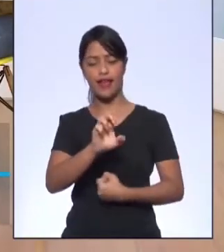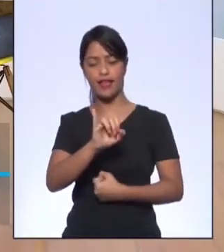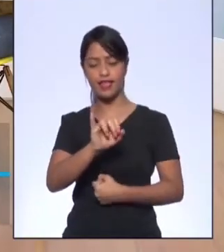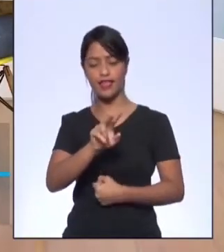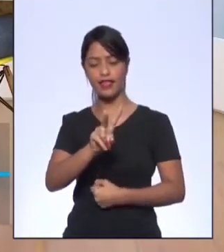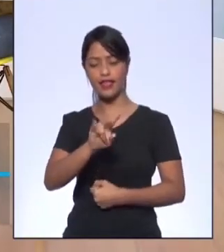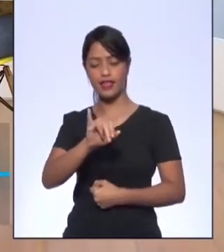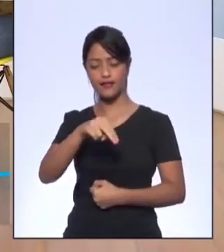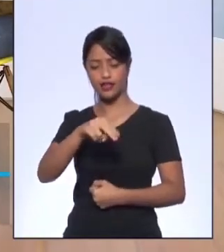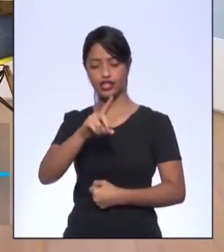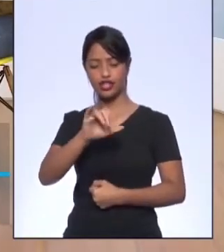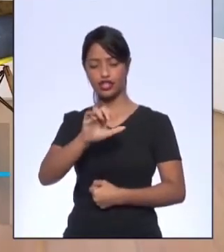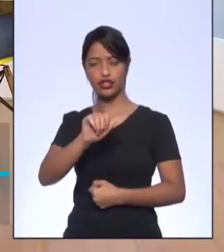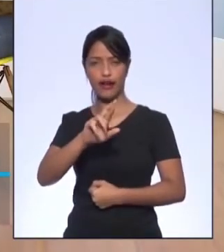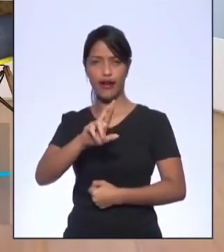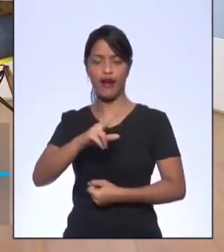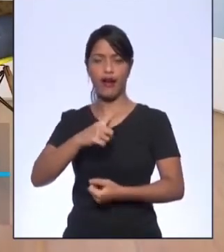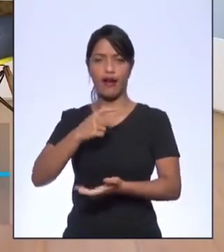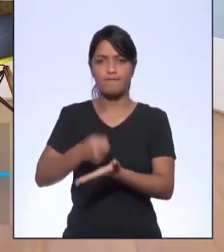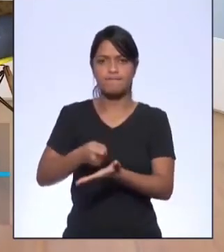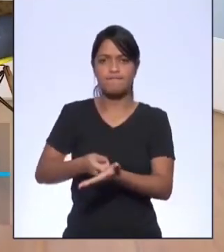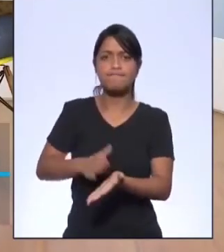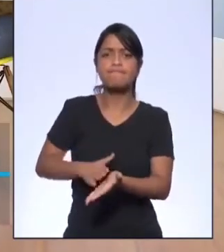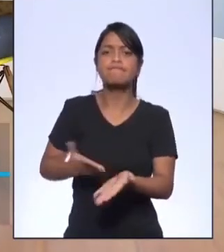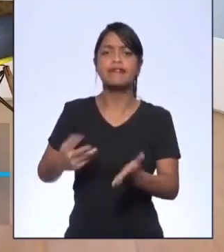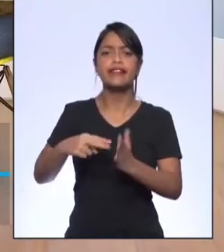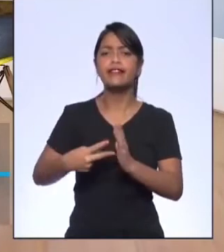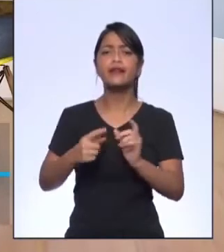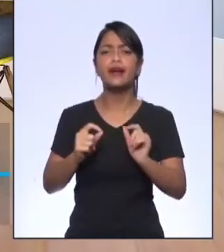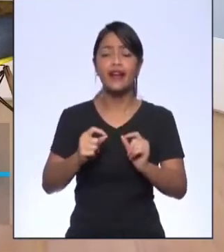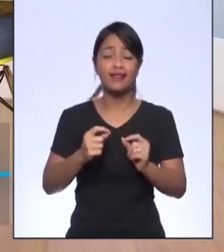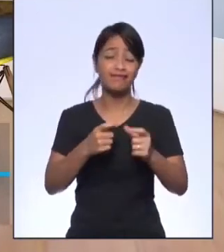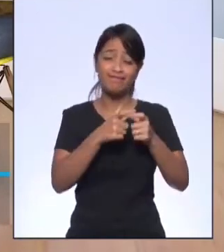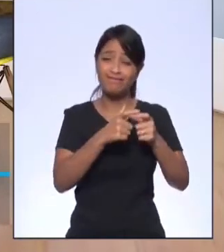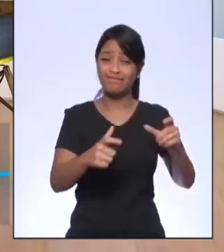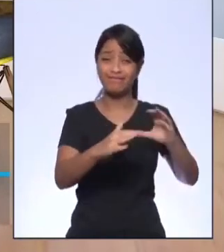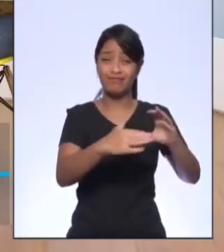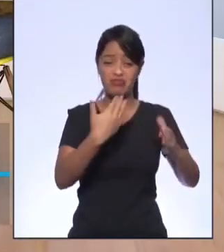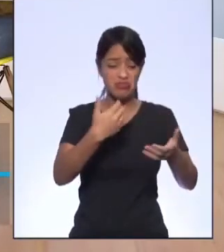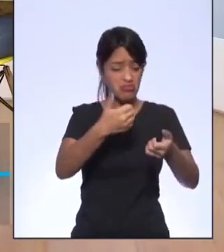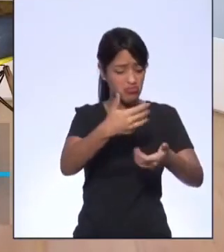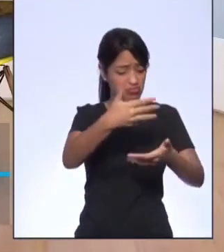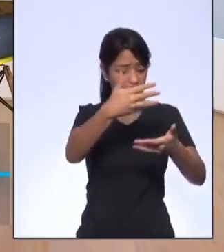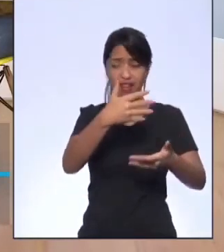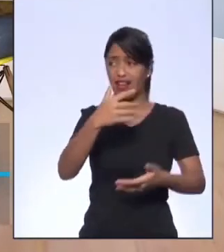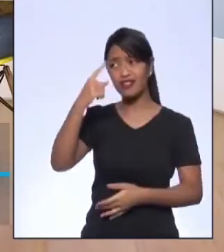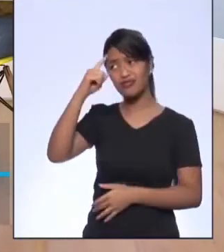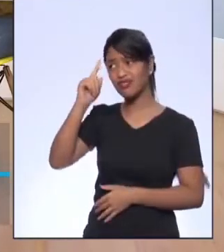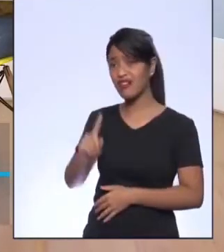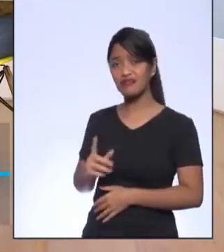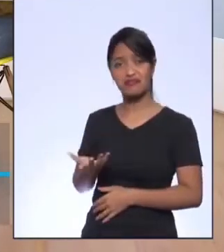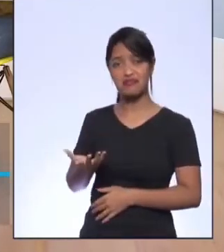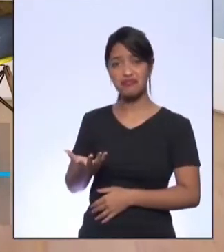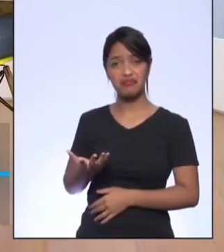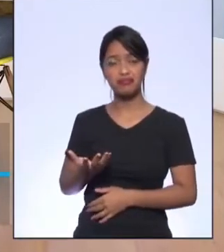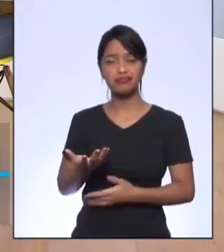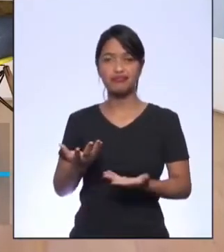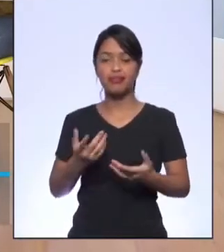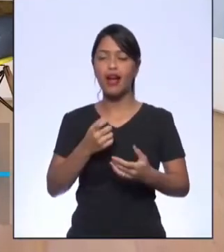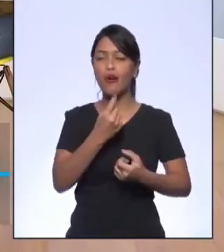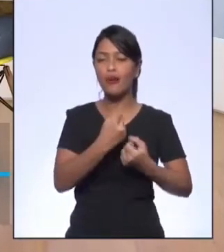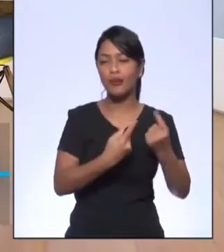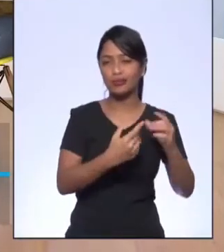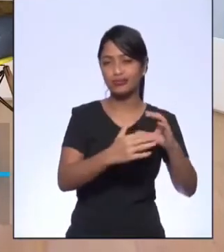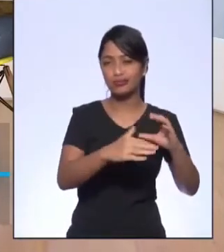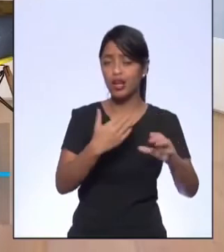sabem Não sabem? o Não que é tem reivindicar. problema. Alguns colocaram sim, mas comunicar, será que é isso que o Alex quis dizer?